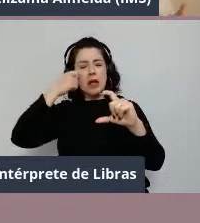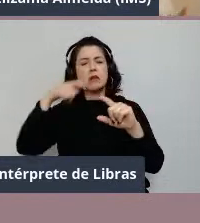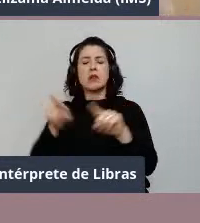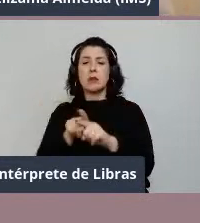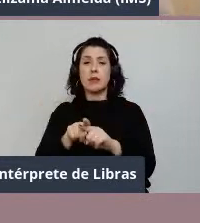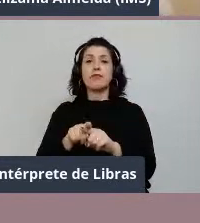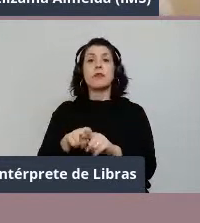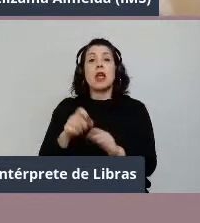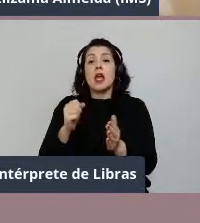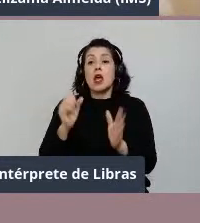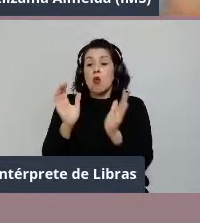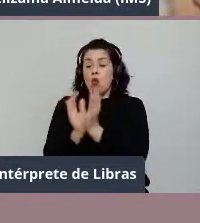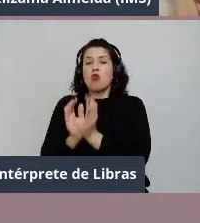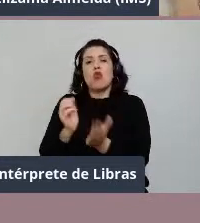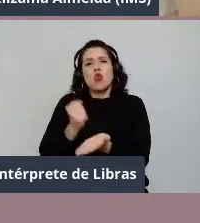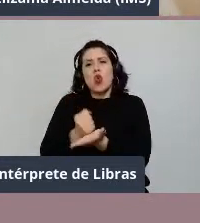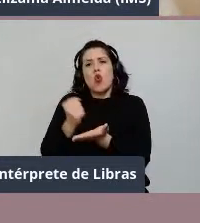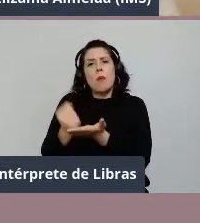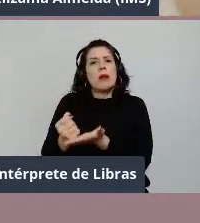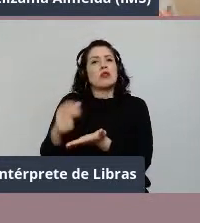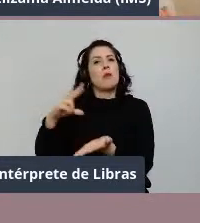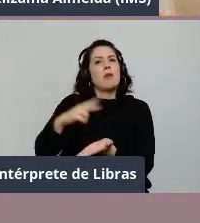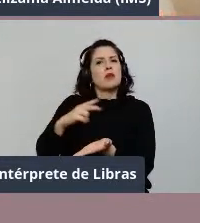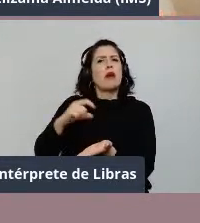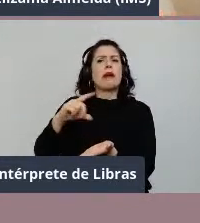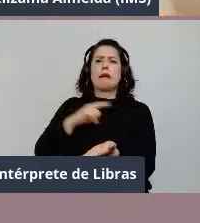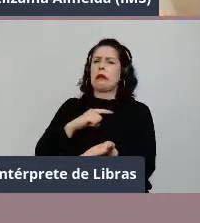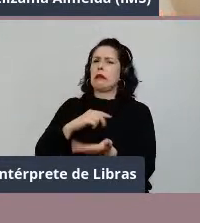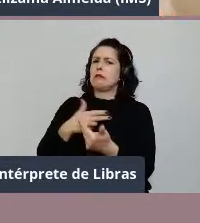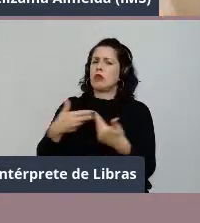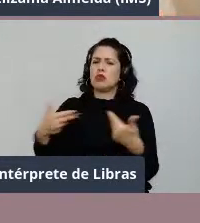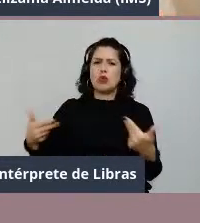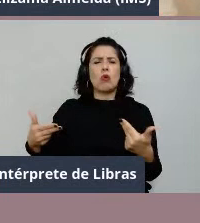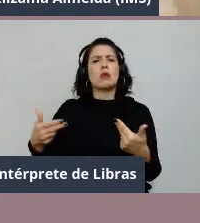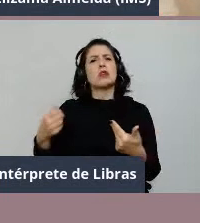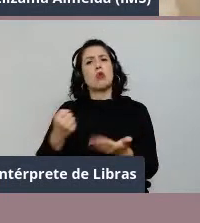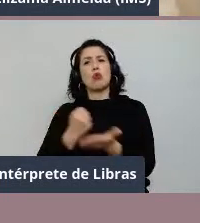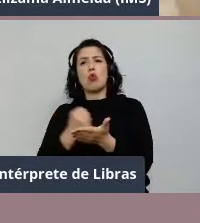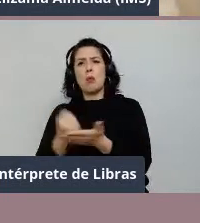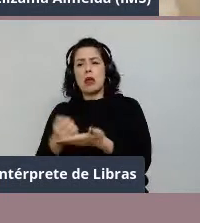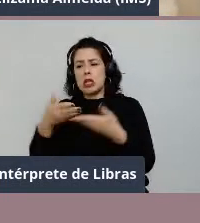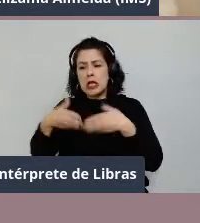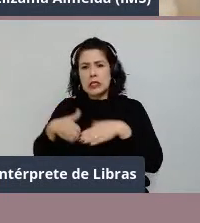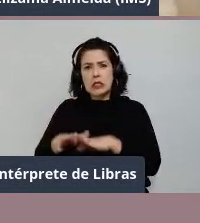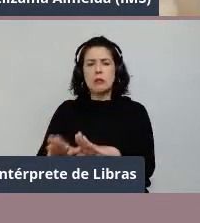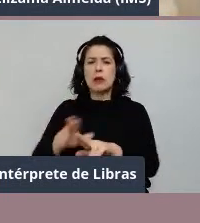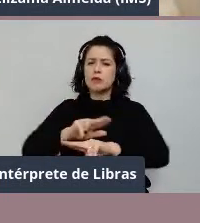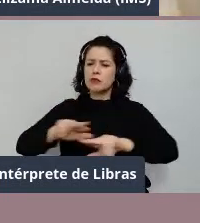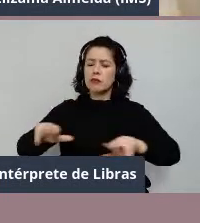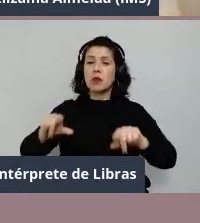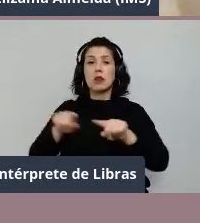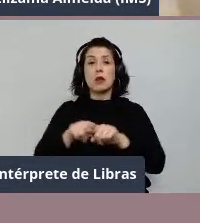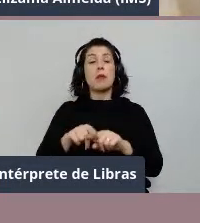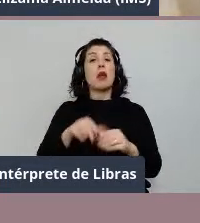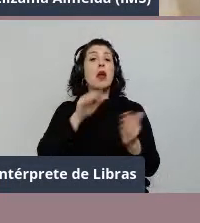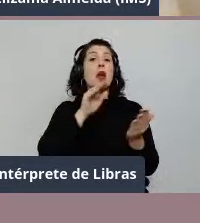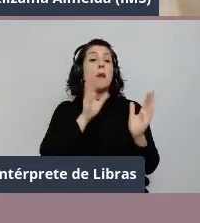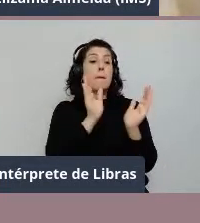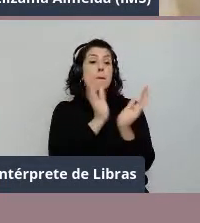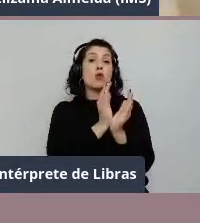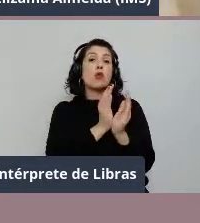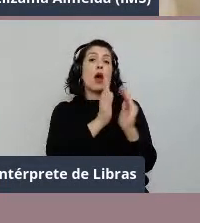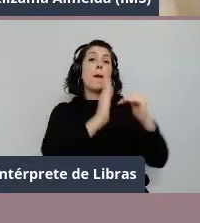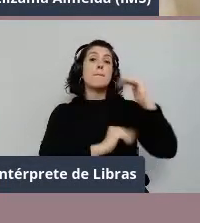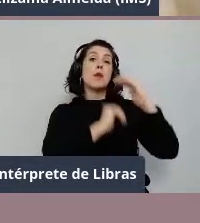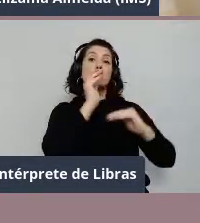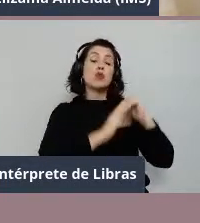pessoais, agenda ou certidão de nascimento. E produção intelectual é essa série